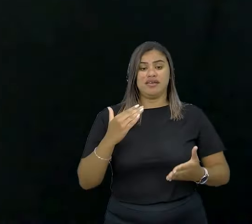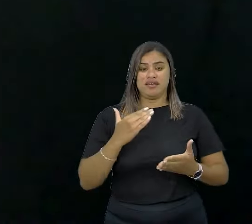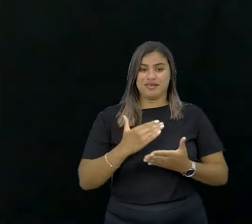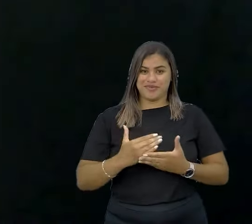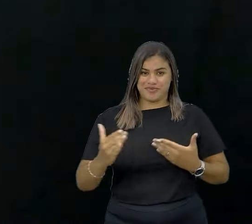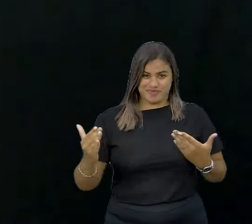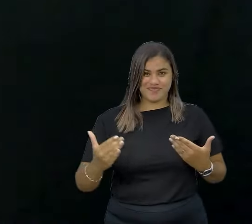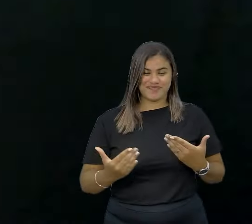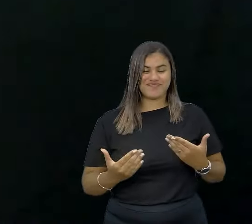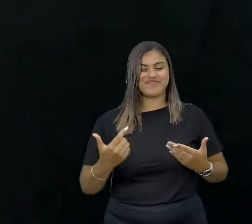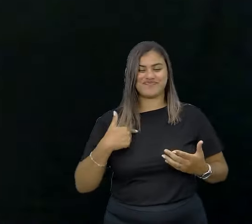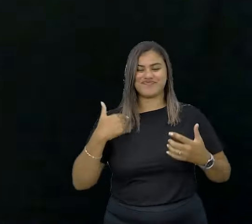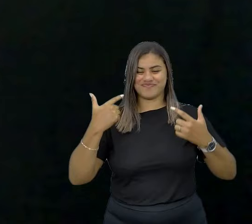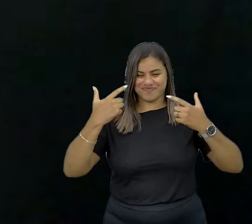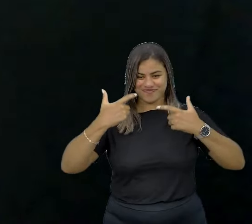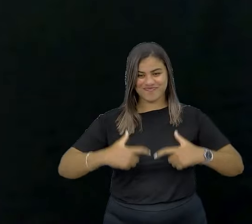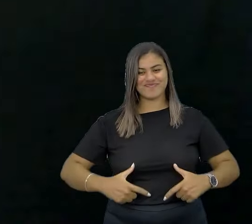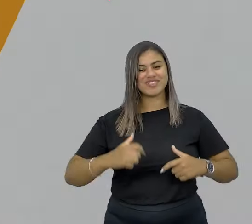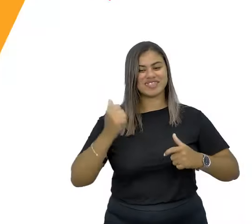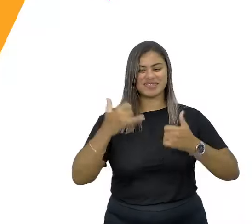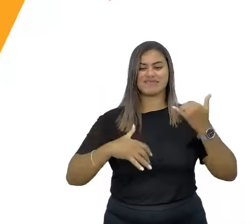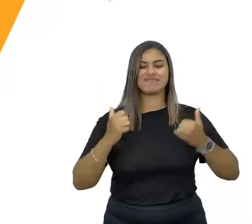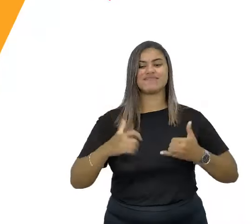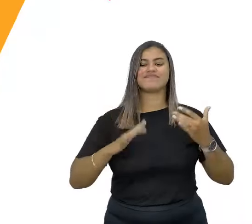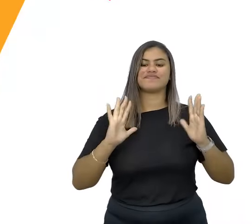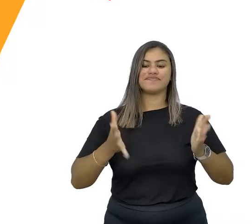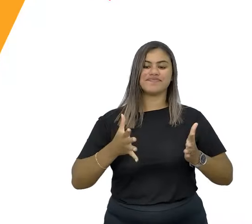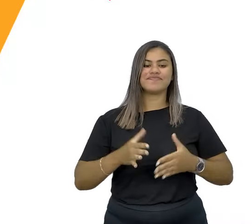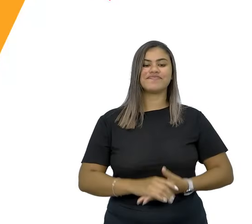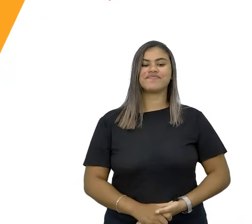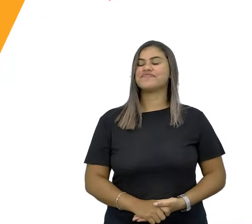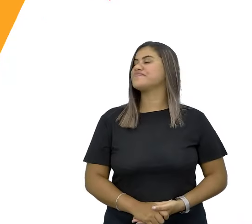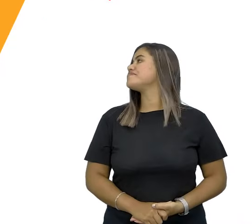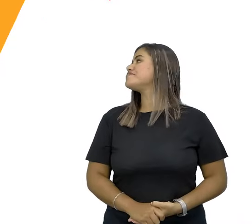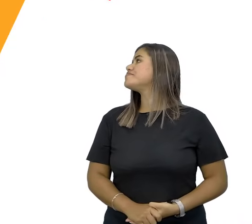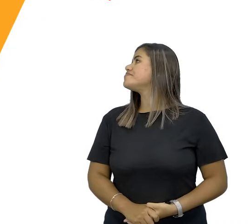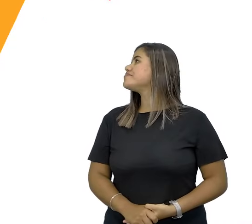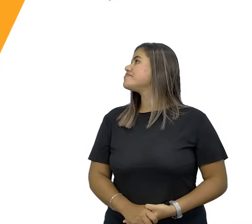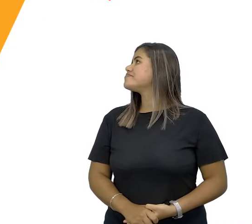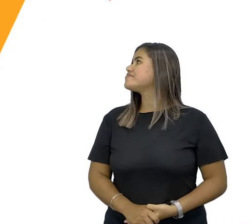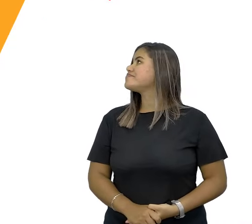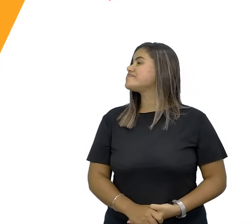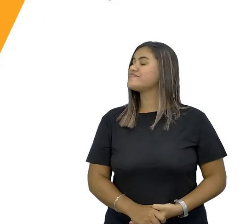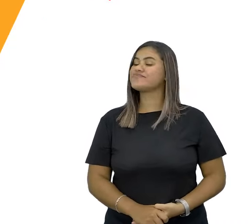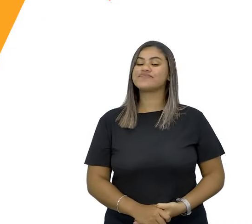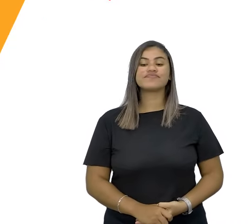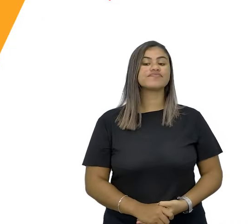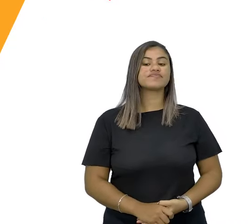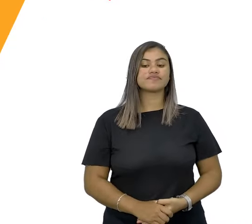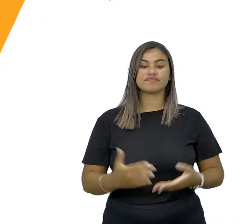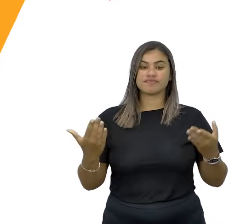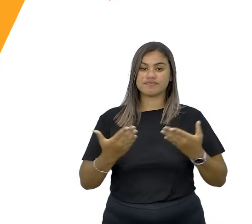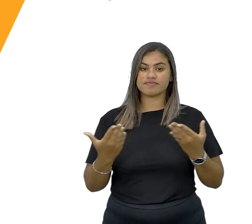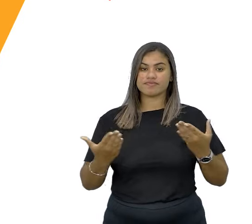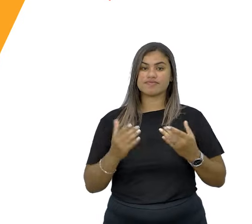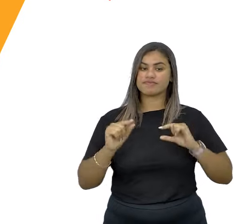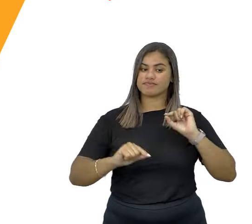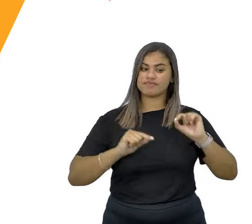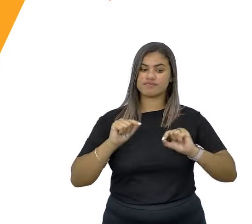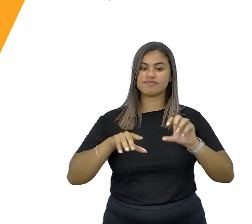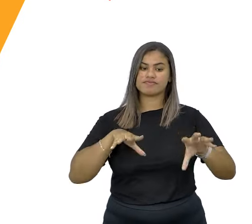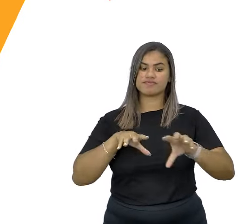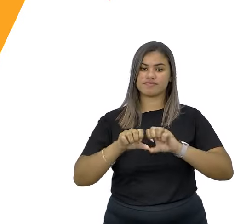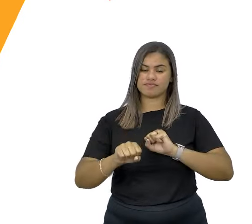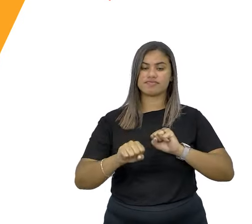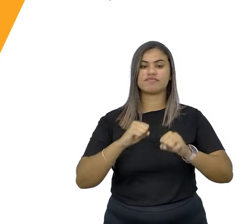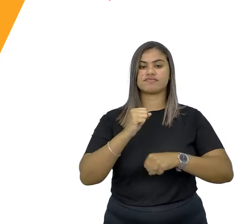falei demais sobre mim, e por favor, se vocês puderem colocar o PPT, então, hoje nós vamos falar sobre a formação de